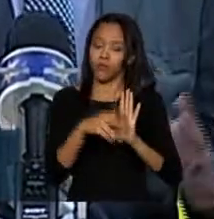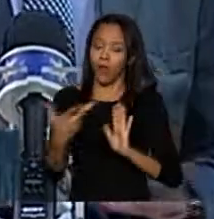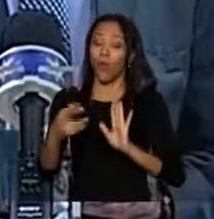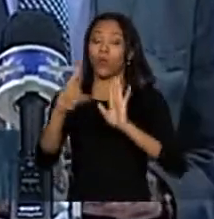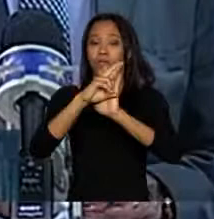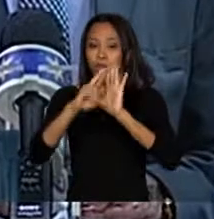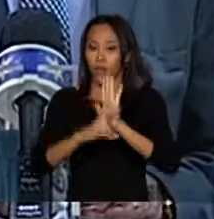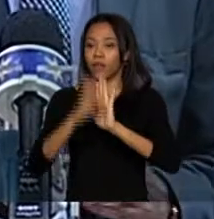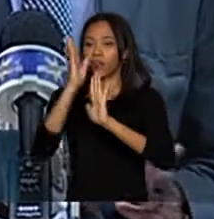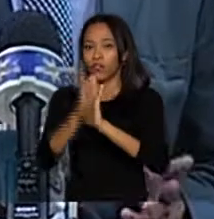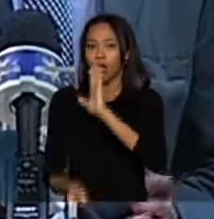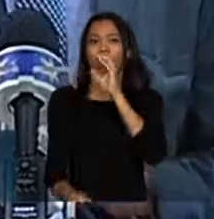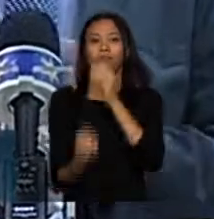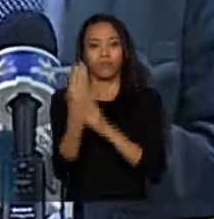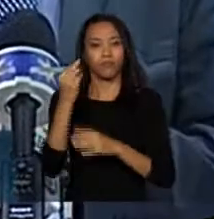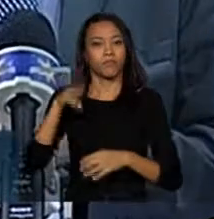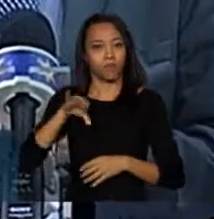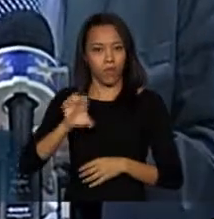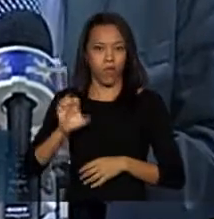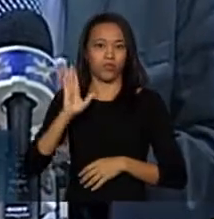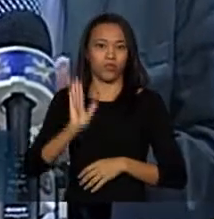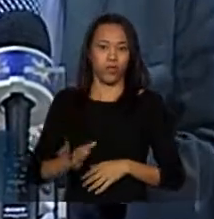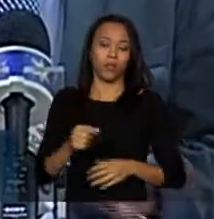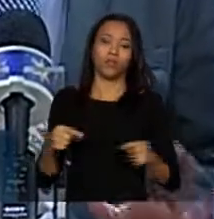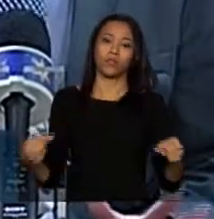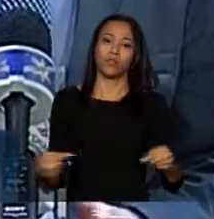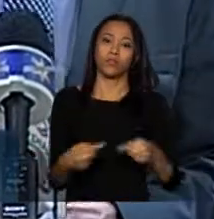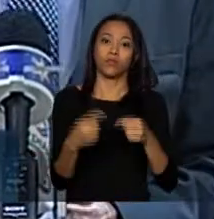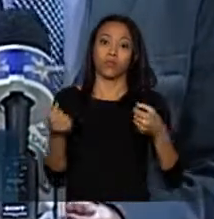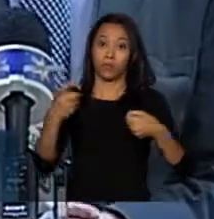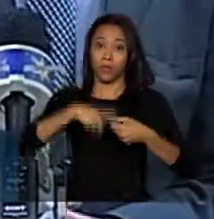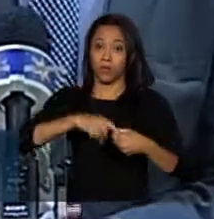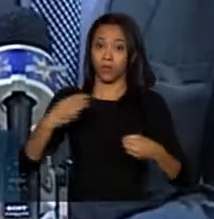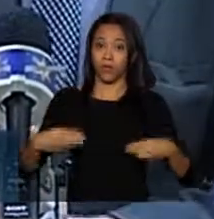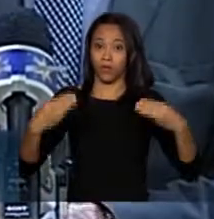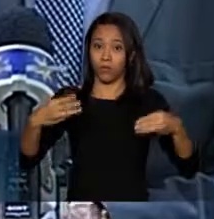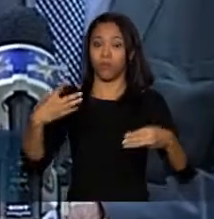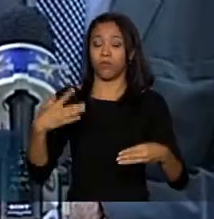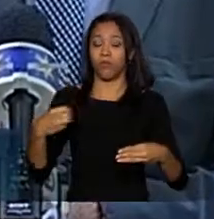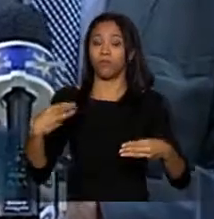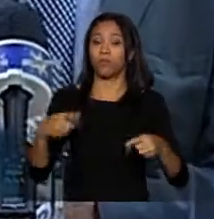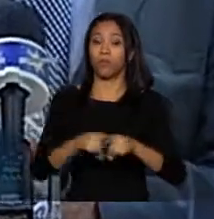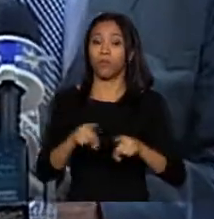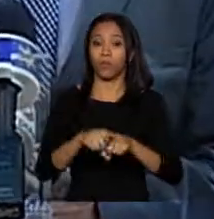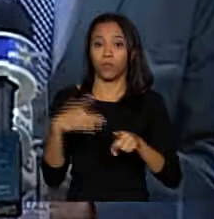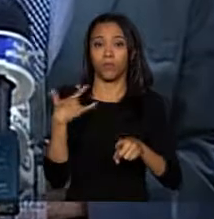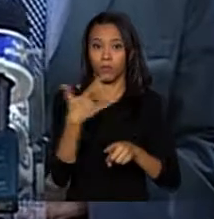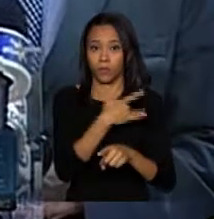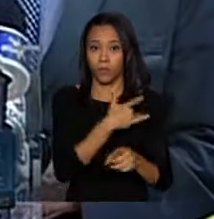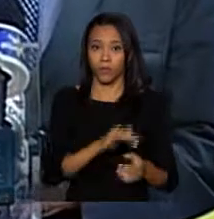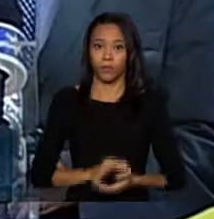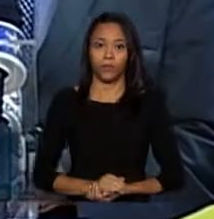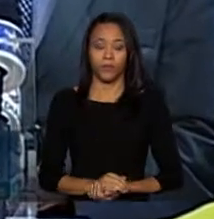já estabelecidos pelo Ministério da Educação e o Ministério da Saúde. Quantas instituições se ofereceram para abrir vagas,